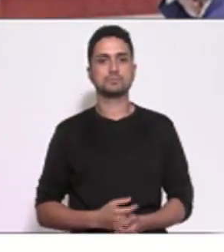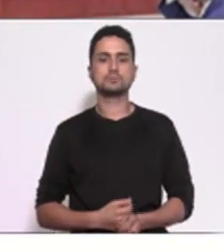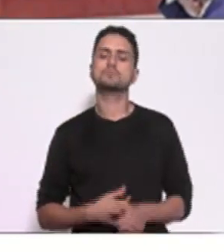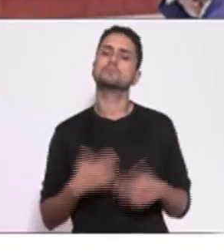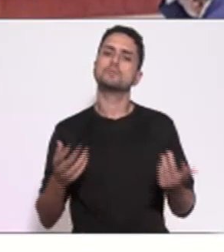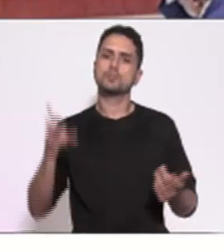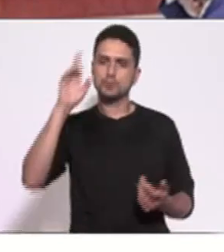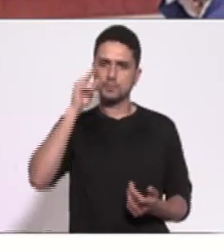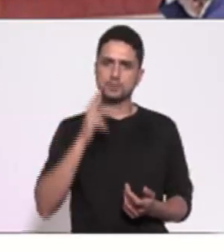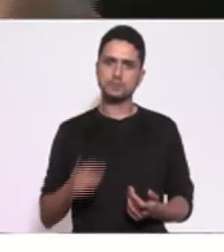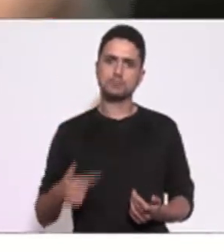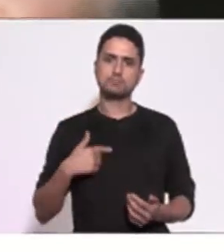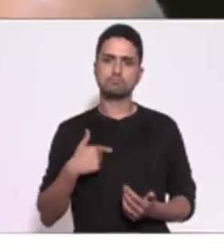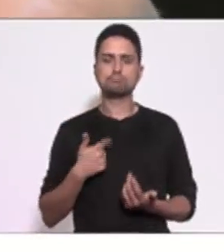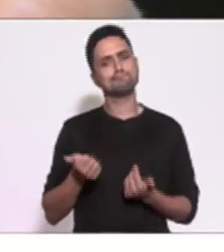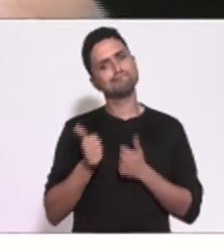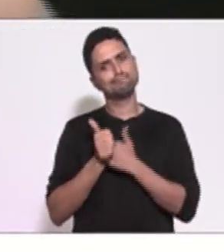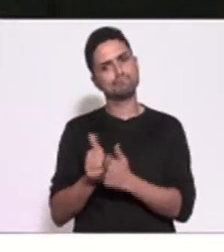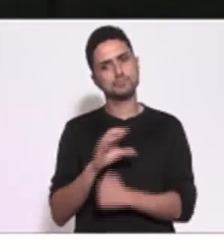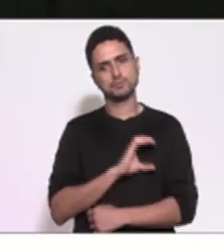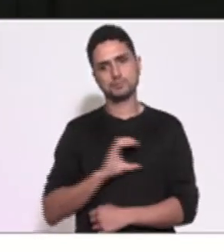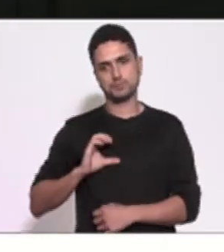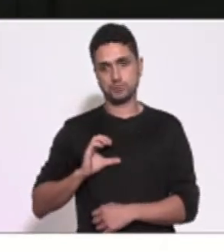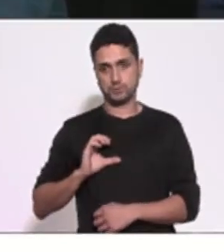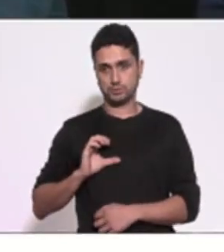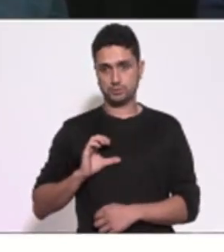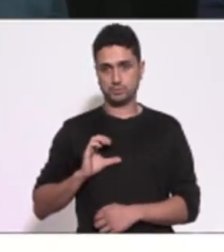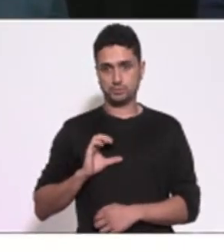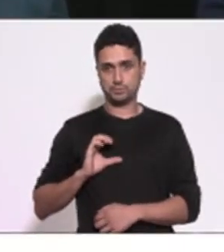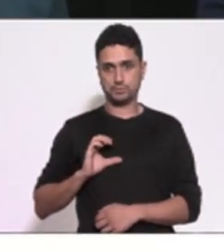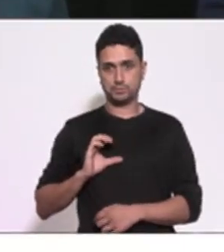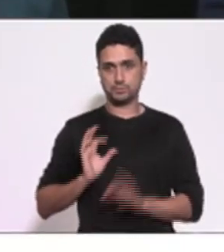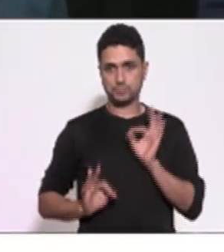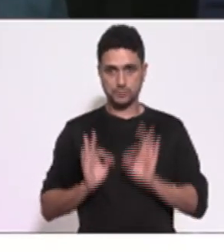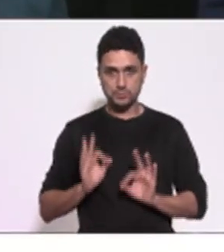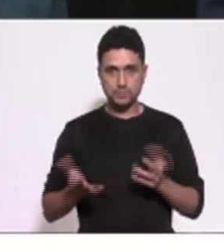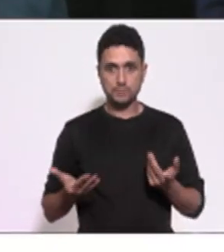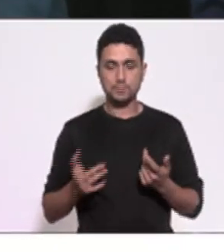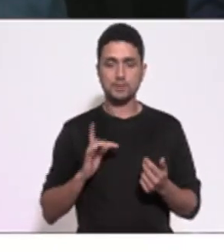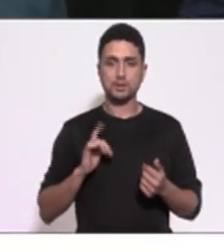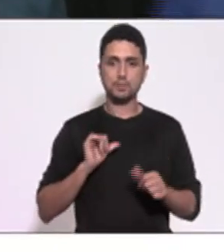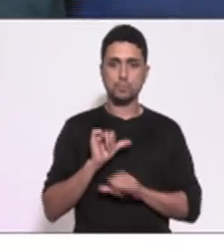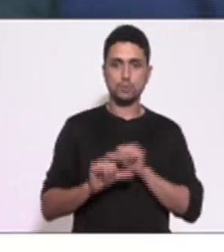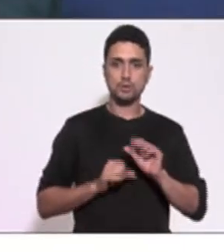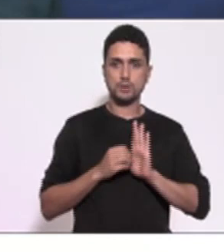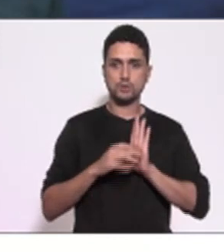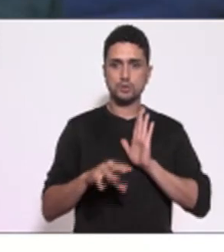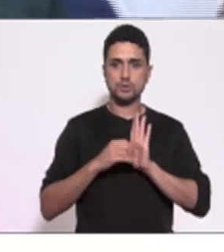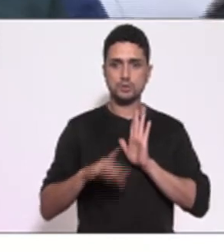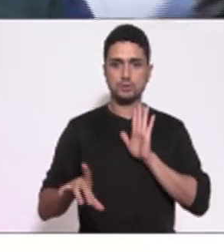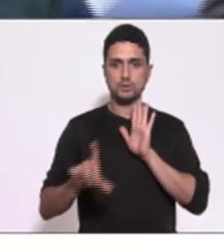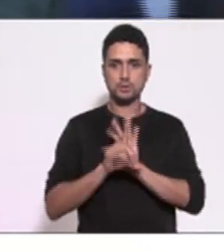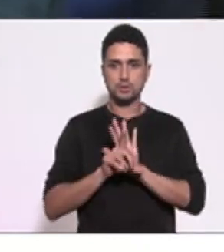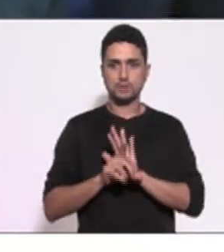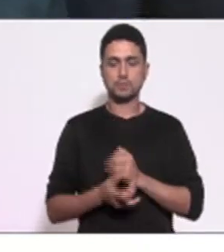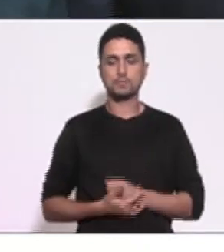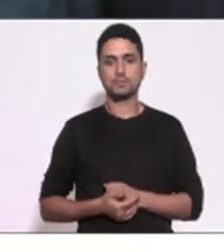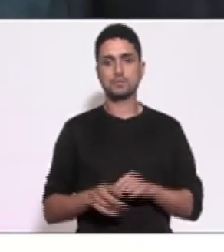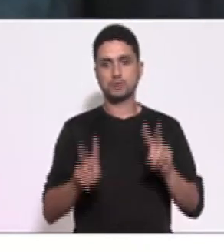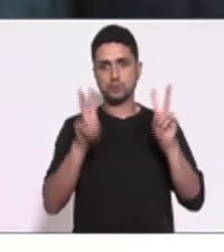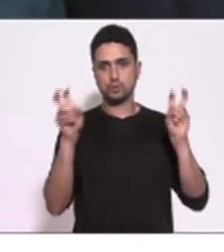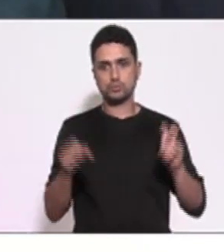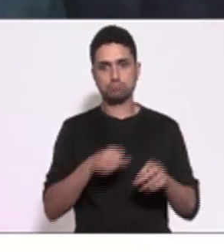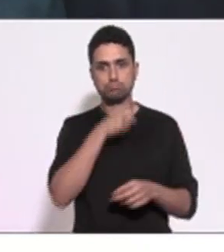presidente, acompanho o parecer da CCJ para transformar em indicação legislativa. Simples. A Comissão de Assunto da Criança, do Adolescente e do Idoso, deputada